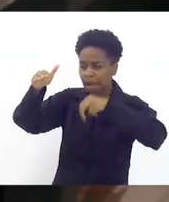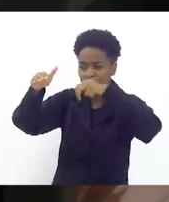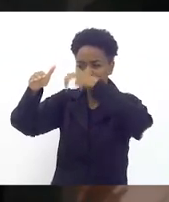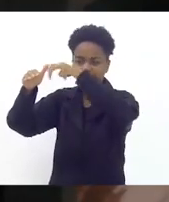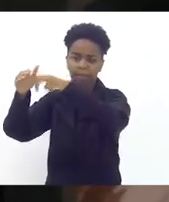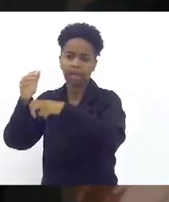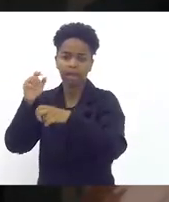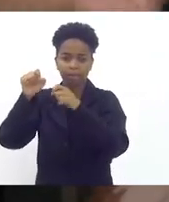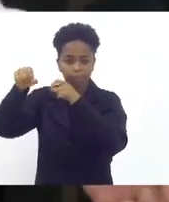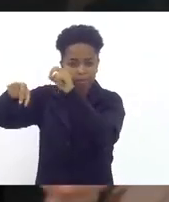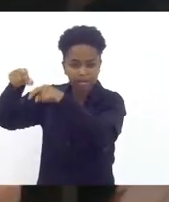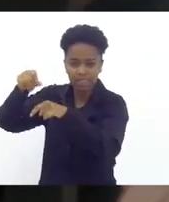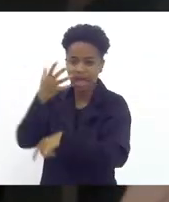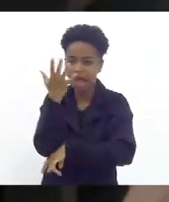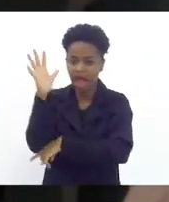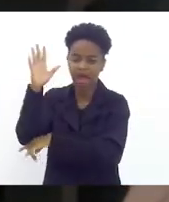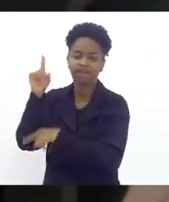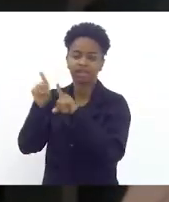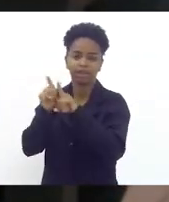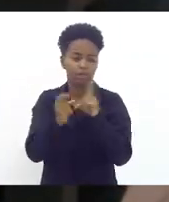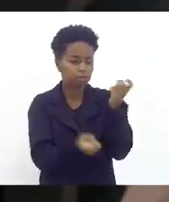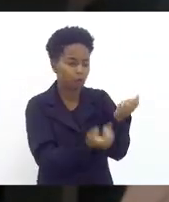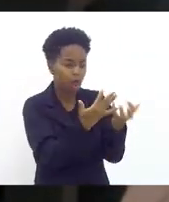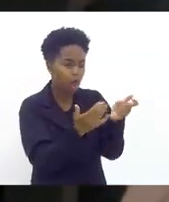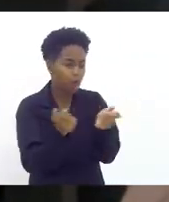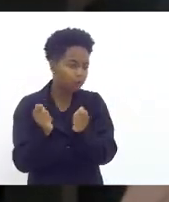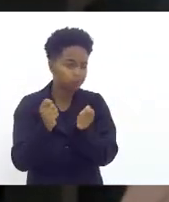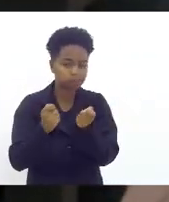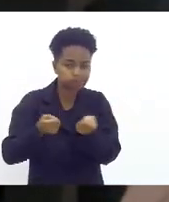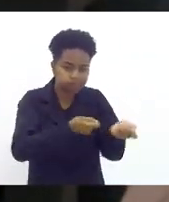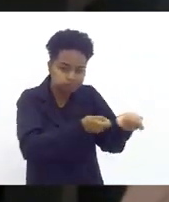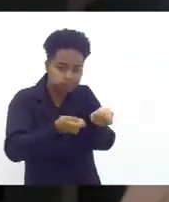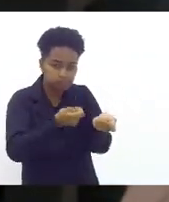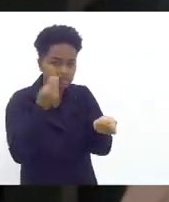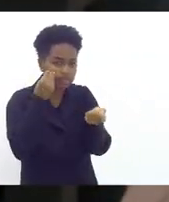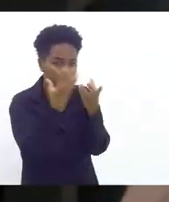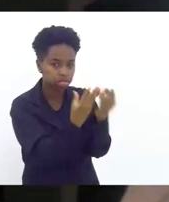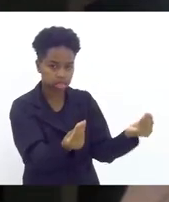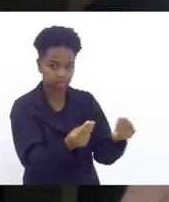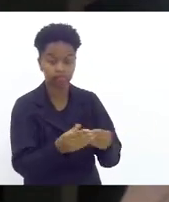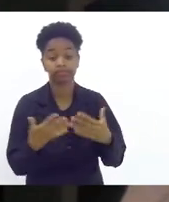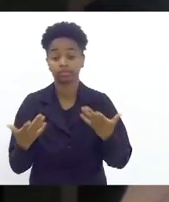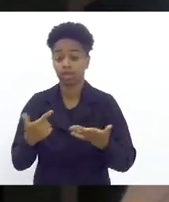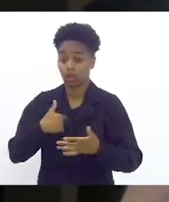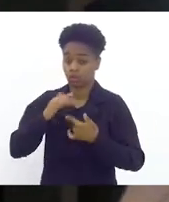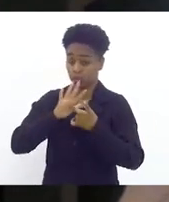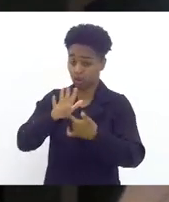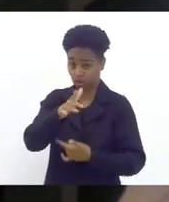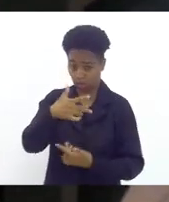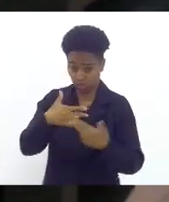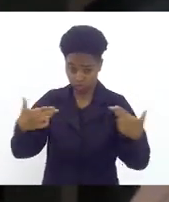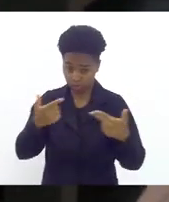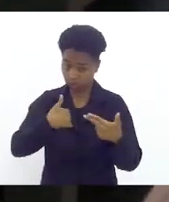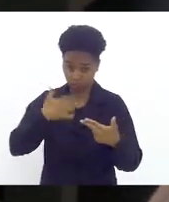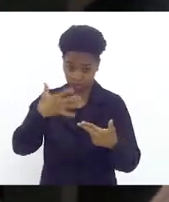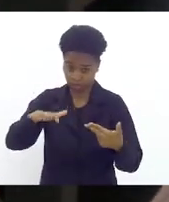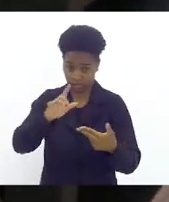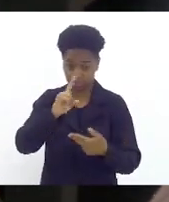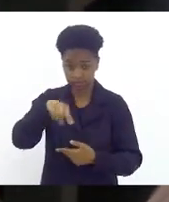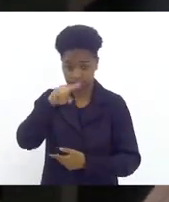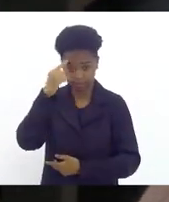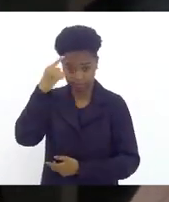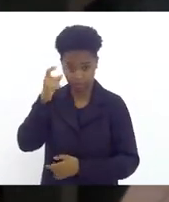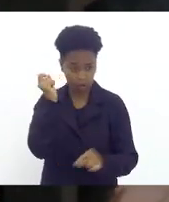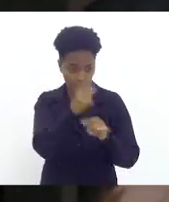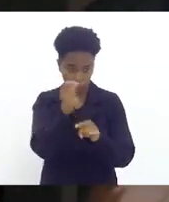manter combater incêndios florestais essa foi uma opção pessoal então vou colocar as coisas aqui não quero que ninguém leve coração mas o fato